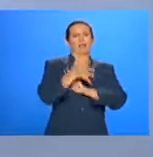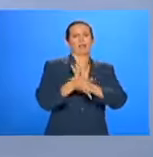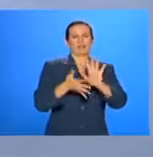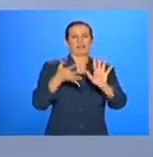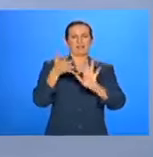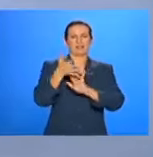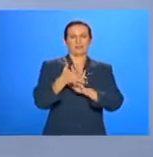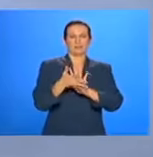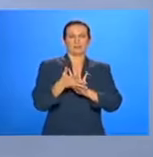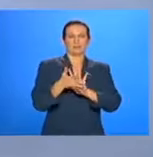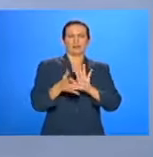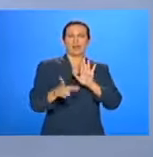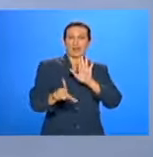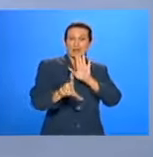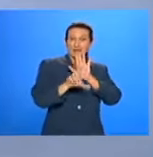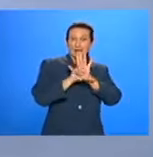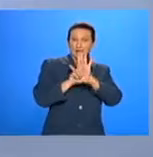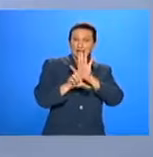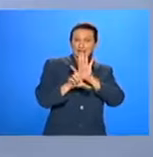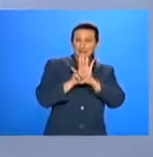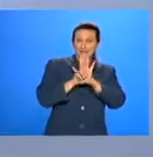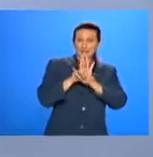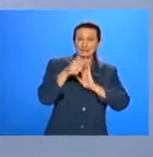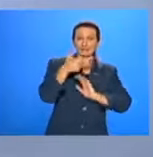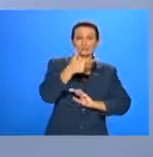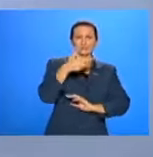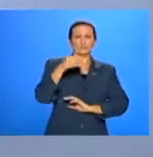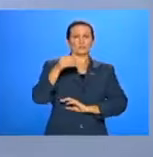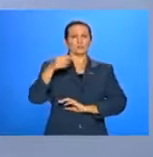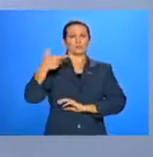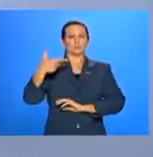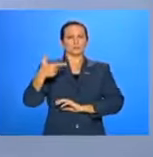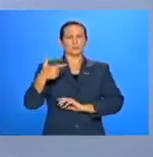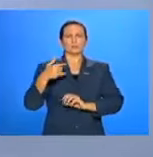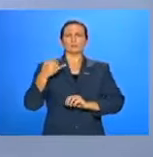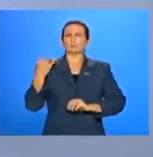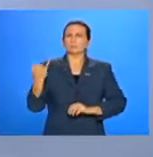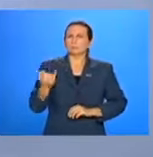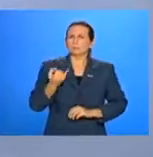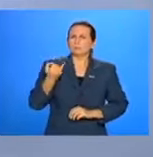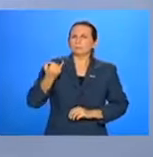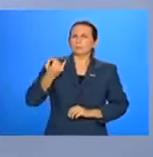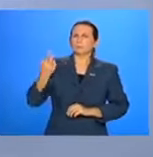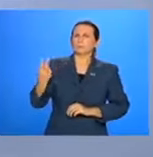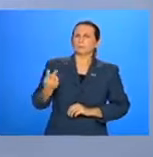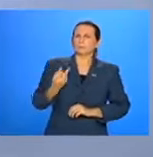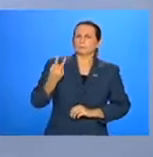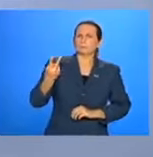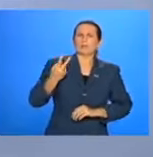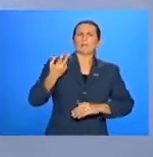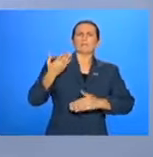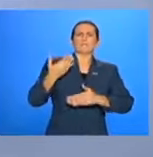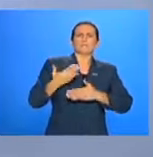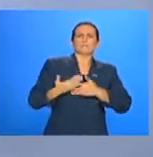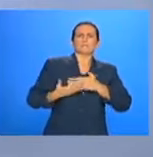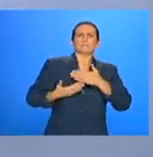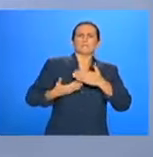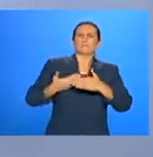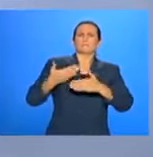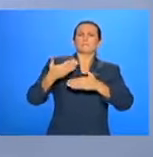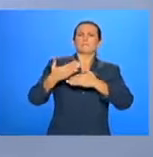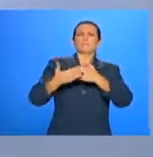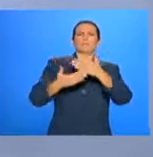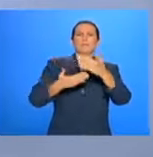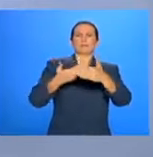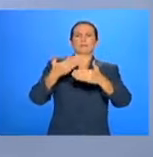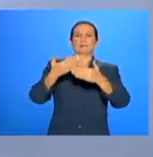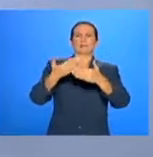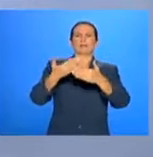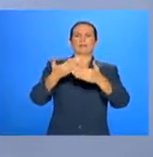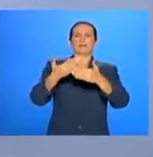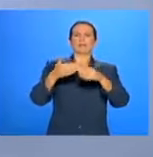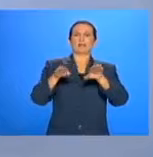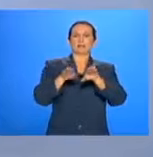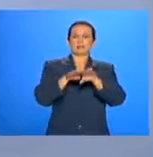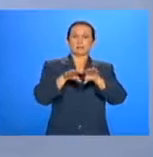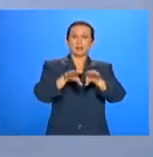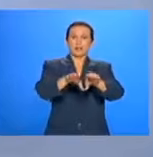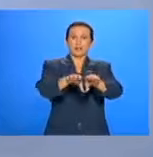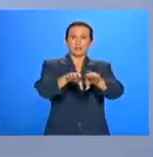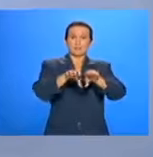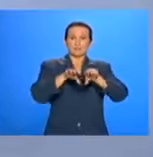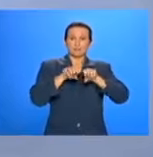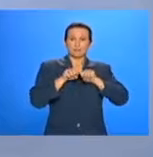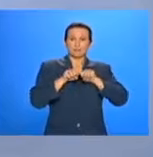Tal lei representa um passo fundamental no processo de reconhecimento e formação